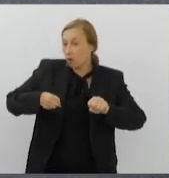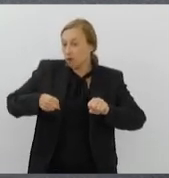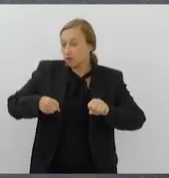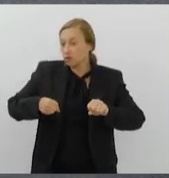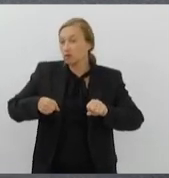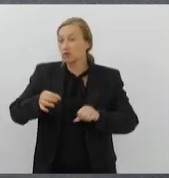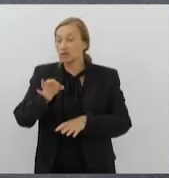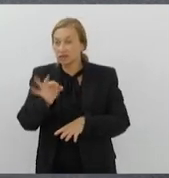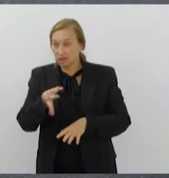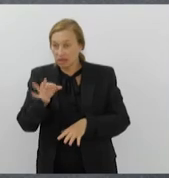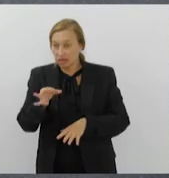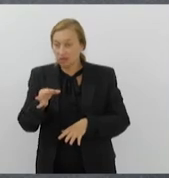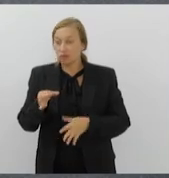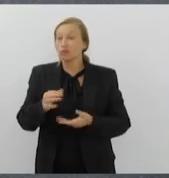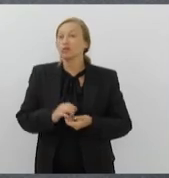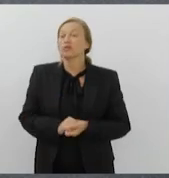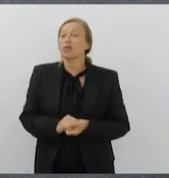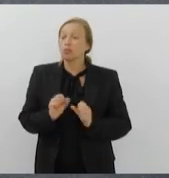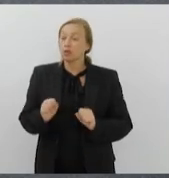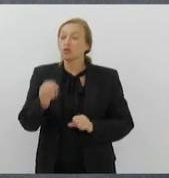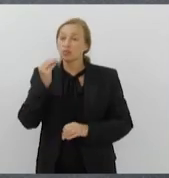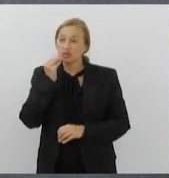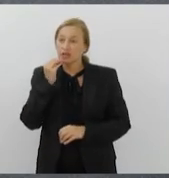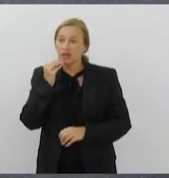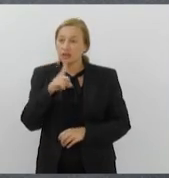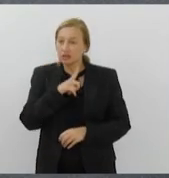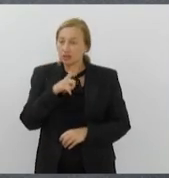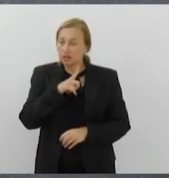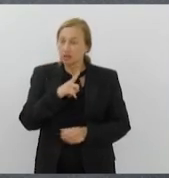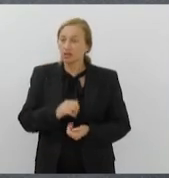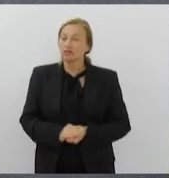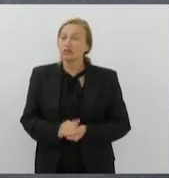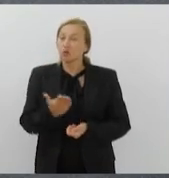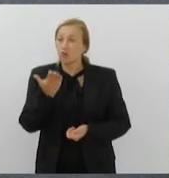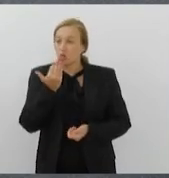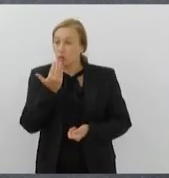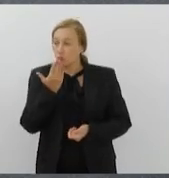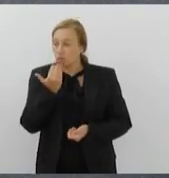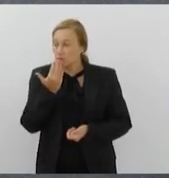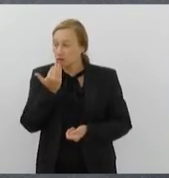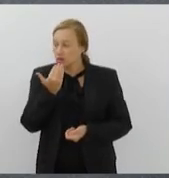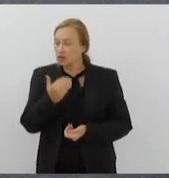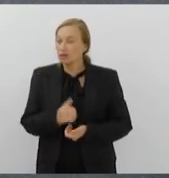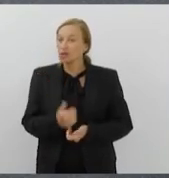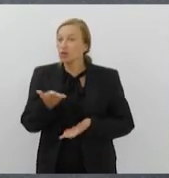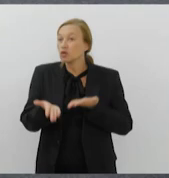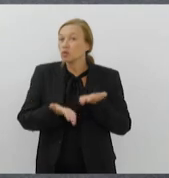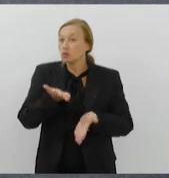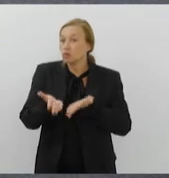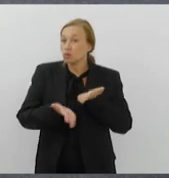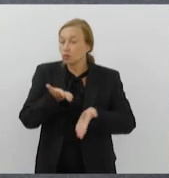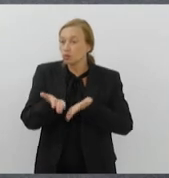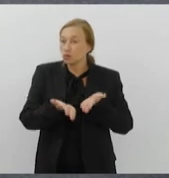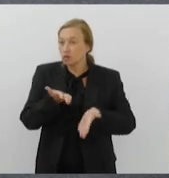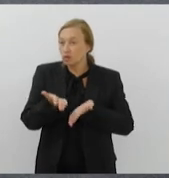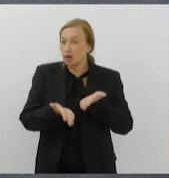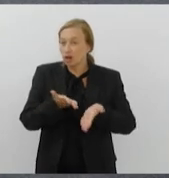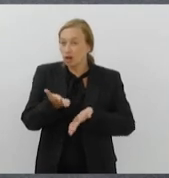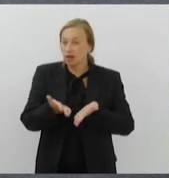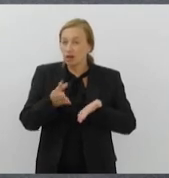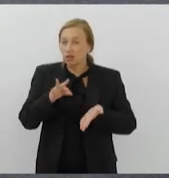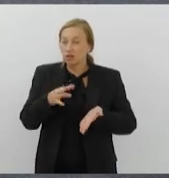regularizados, possam ter essa oportunidade de fazer a sua alimentação, de cuidar do seu veículo, de